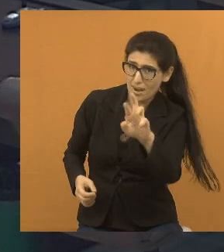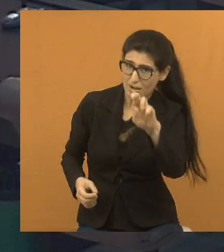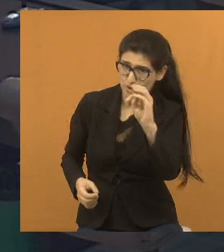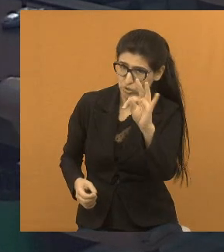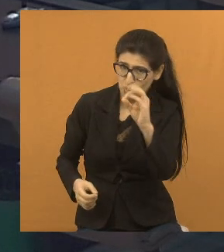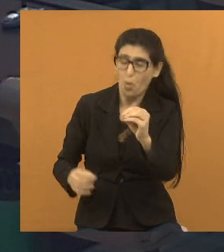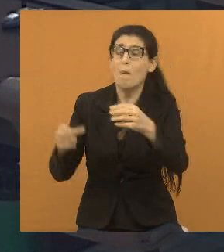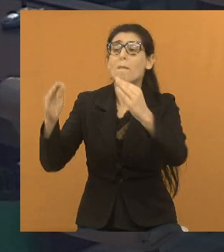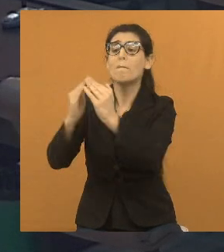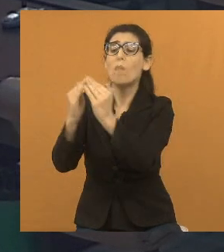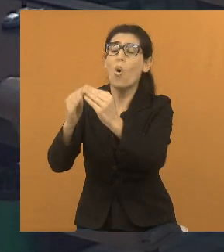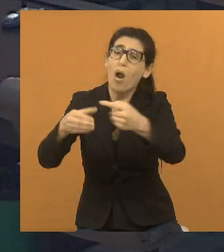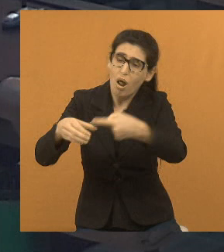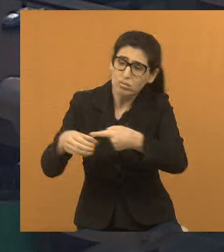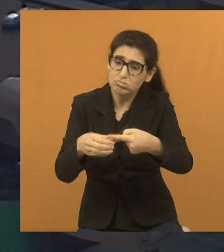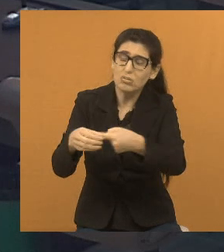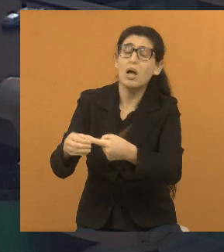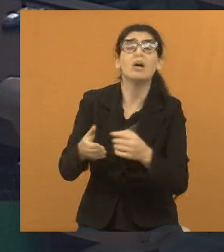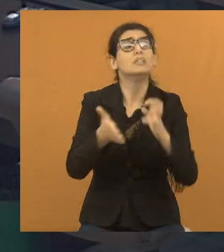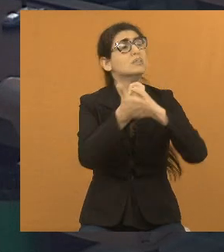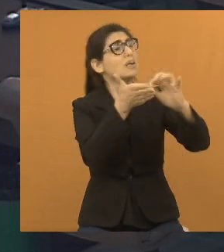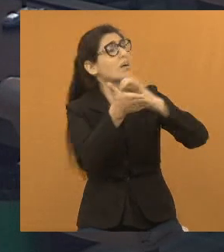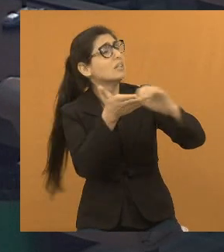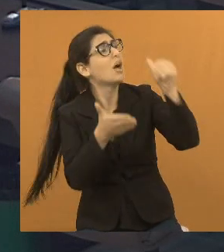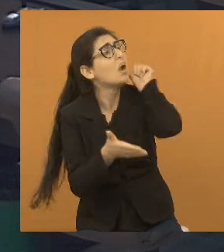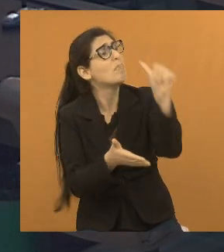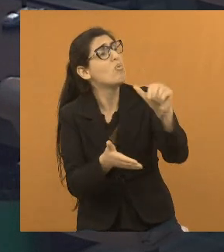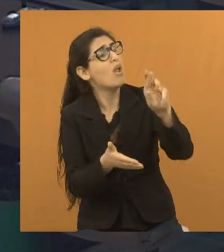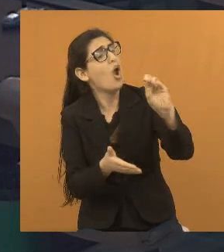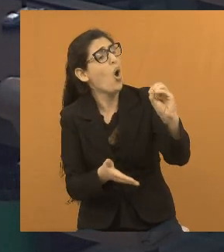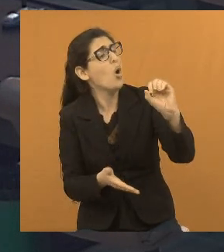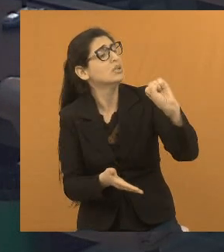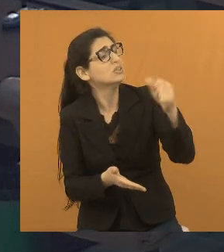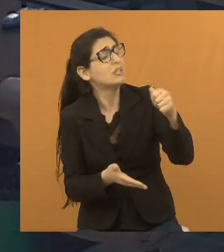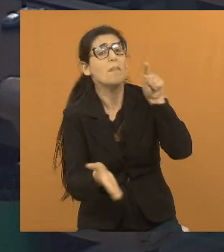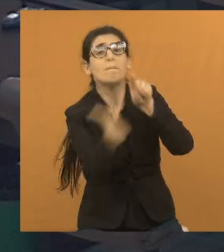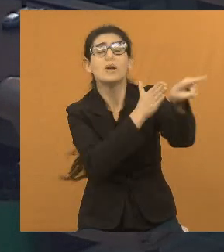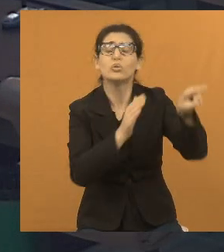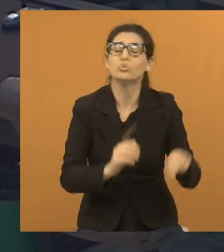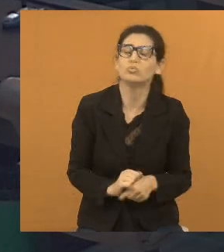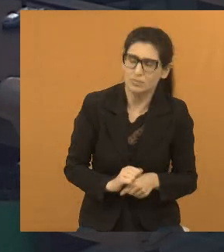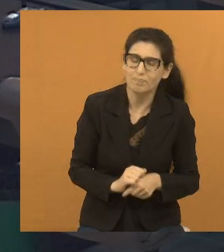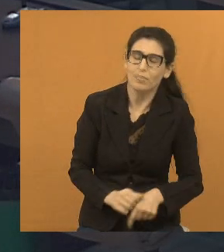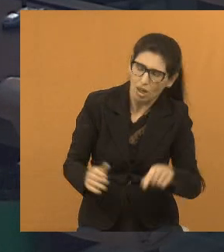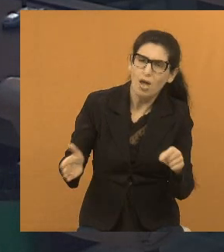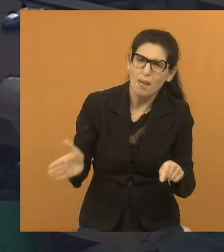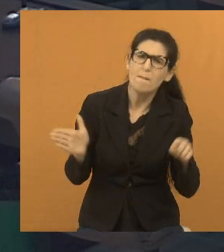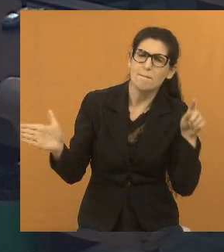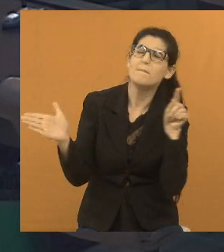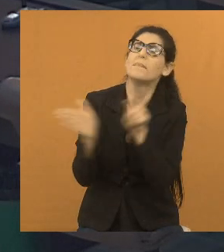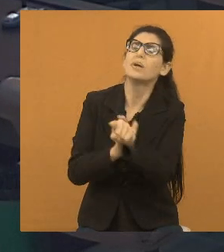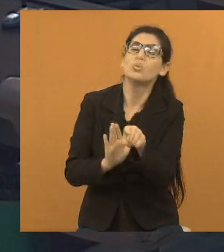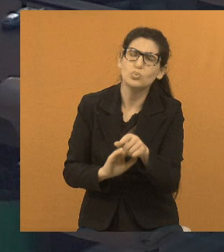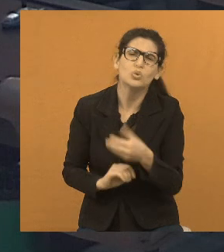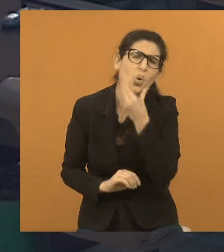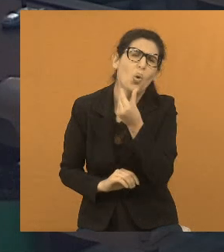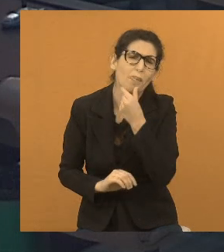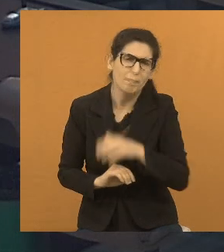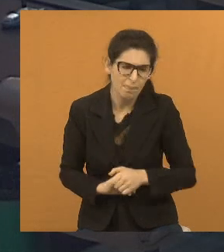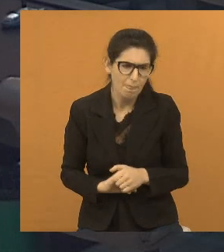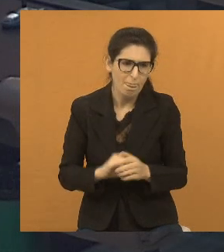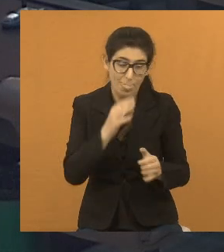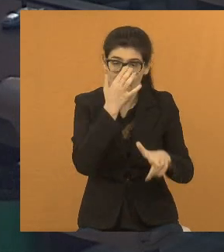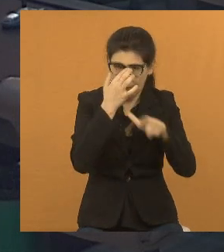A pergunta é para a nossa secretária Rosa. O Zé Roberto faz a seguinte colocação: há